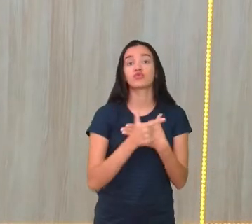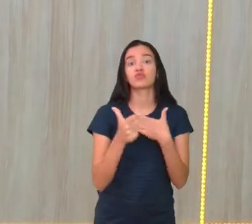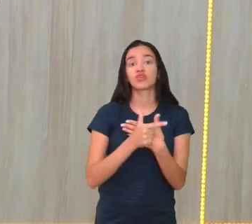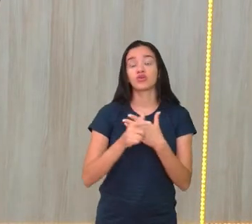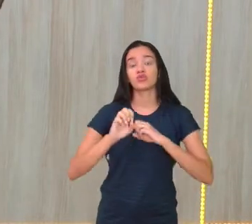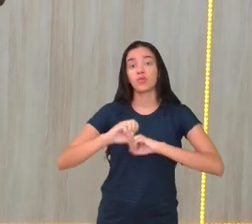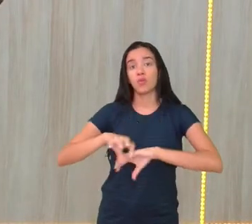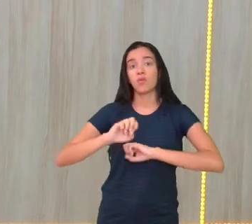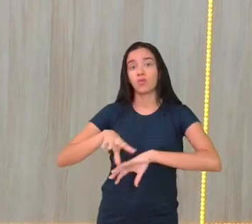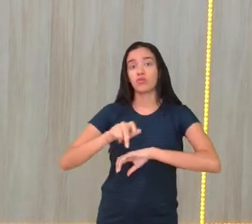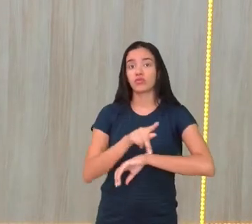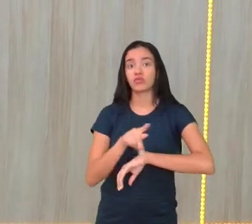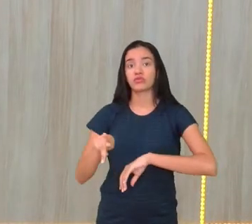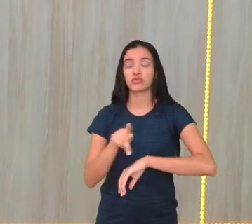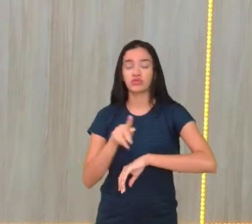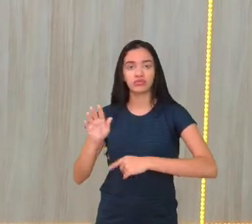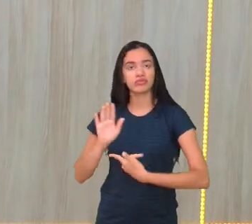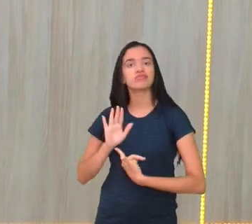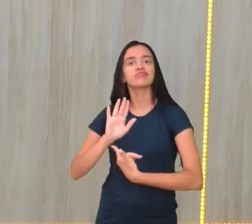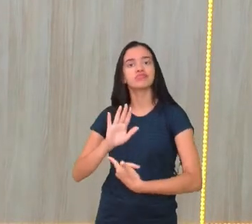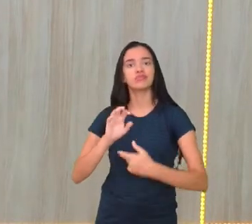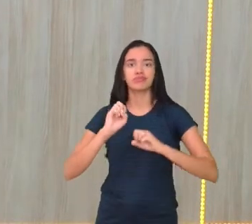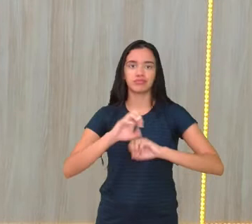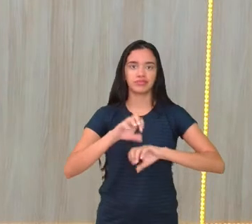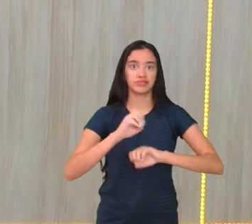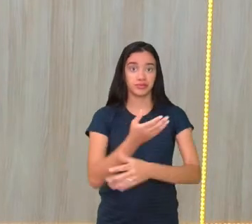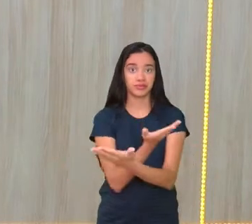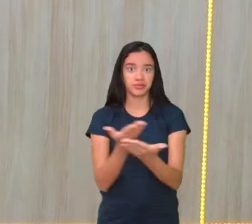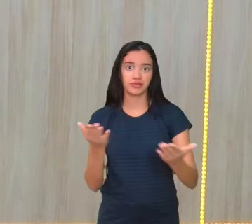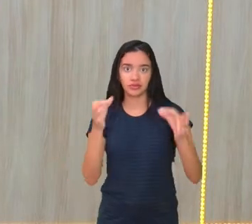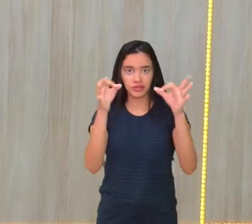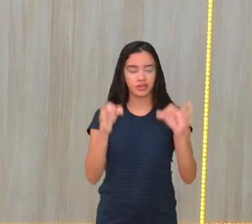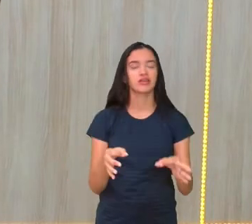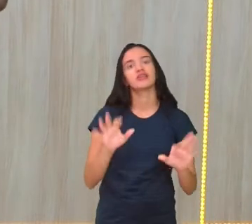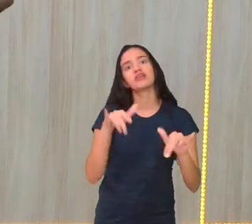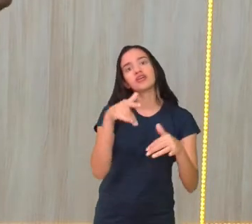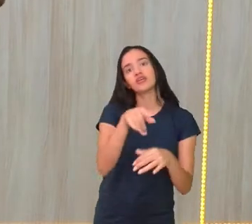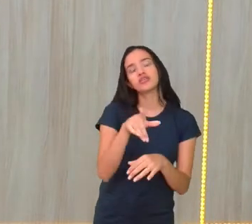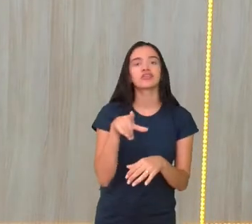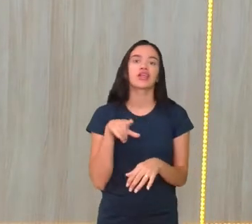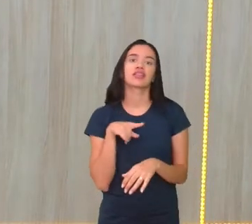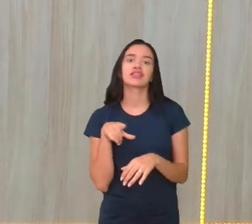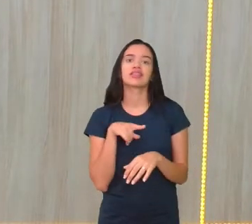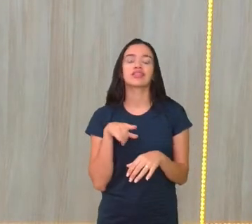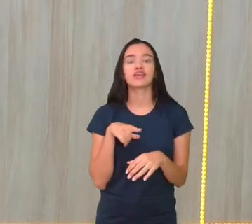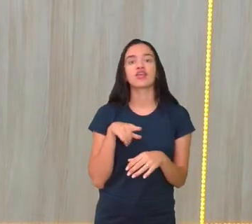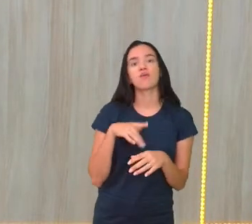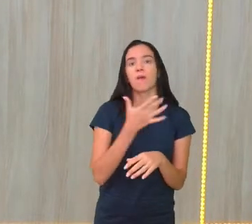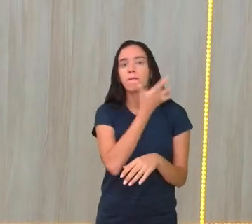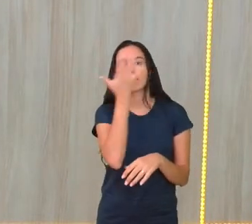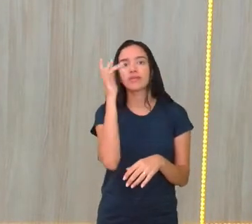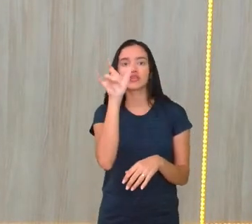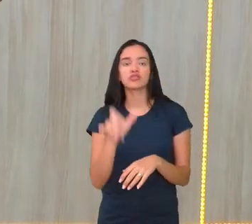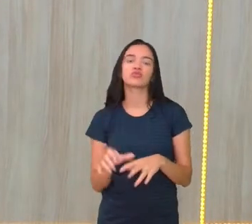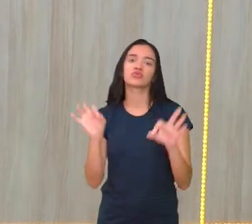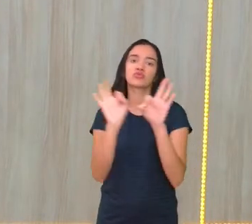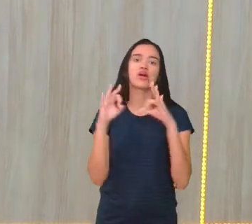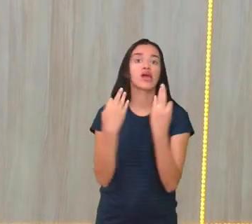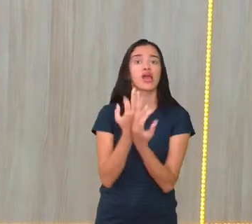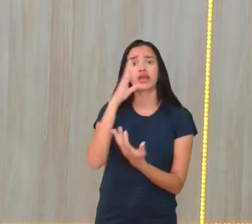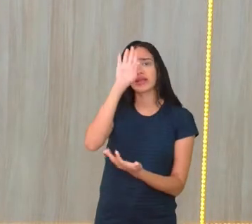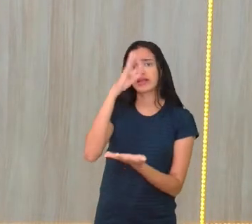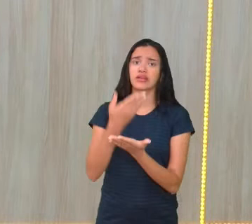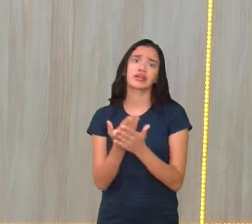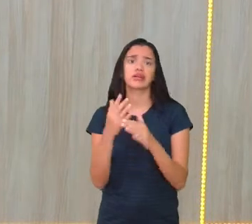professor, professora, a gente tem que trazer isso para vocês, certo? De repente você tem alguém na sua família aí que acredita, né, que a